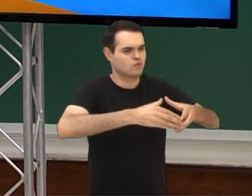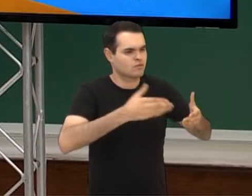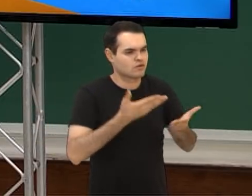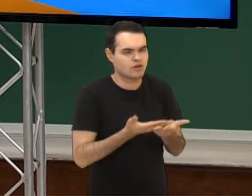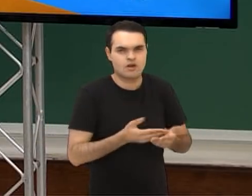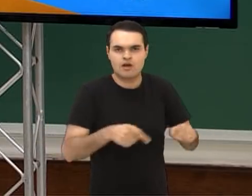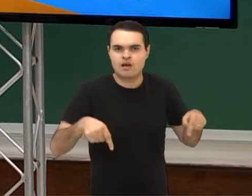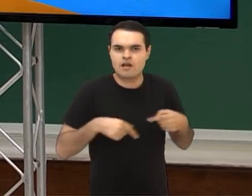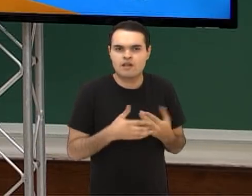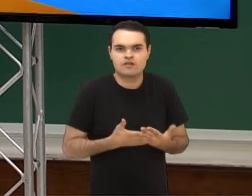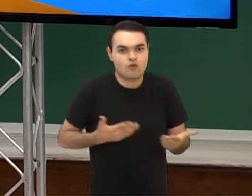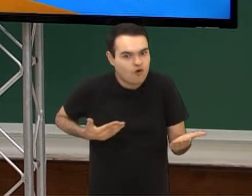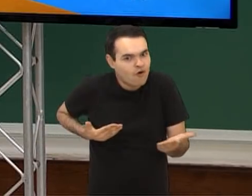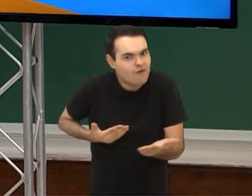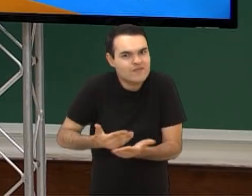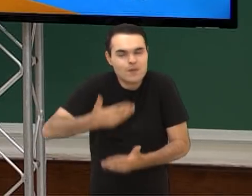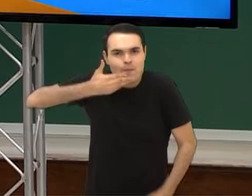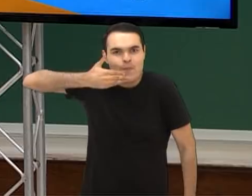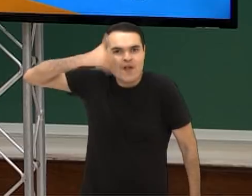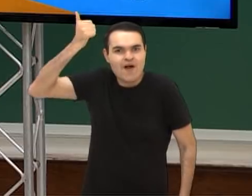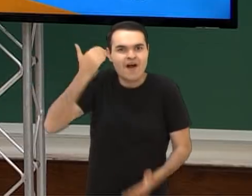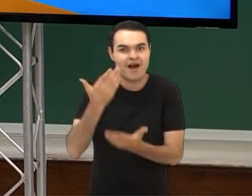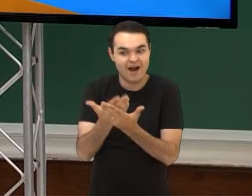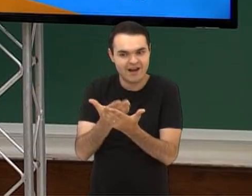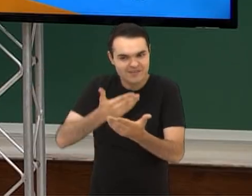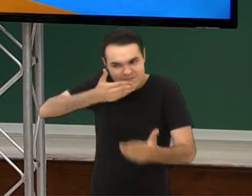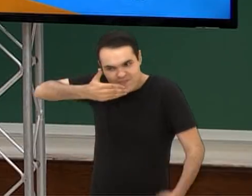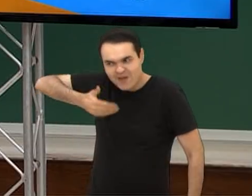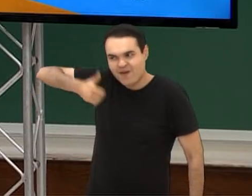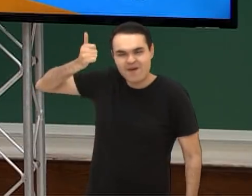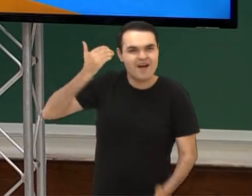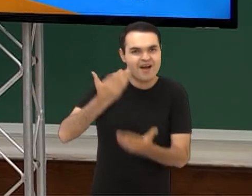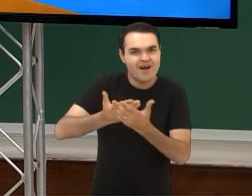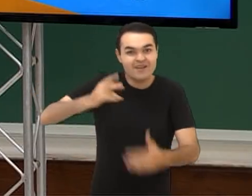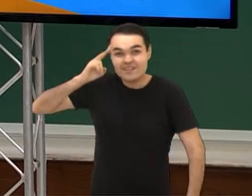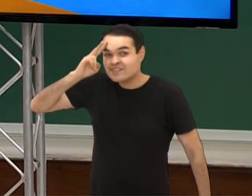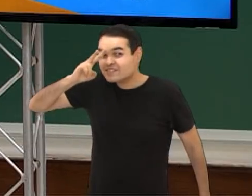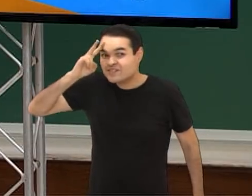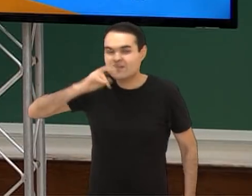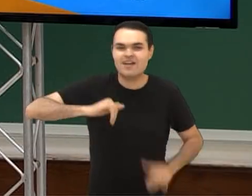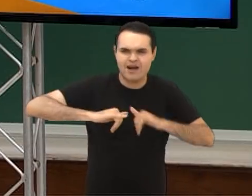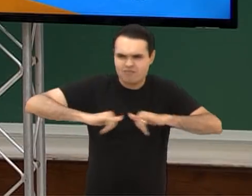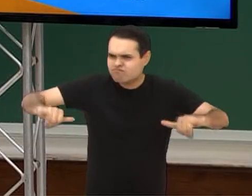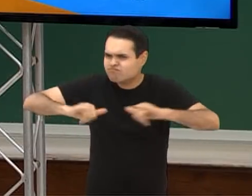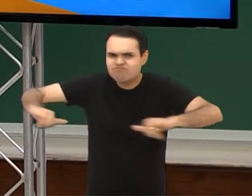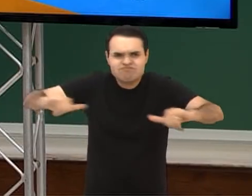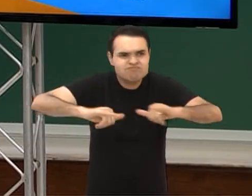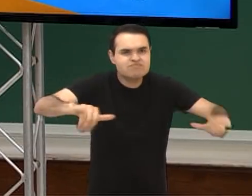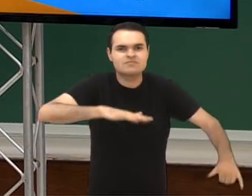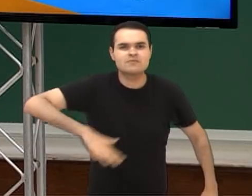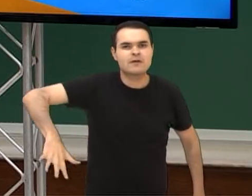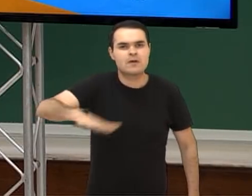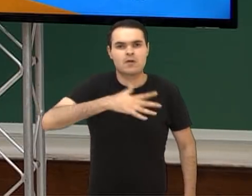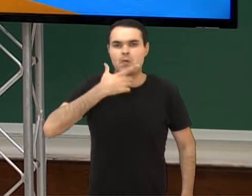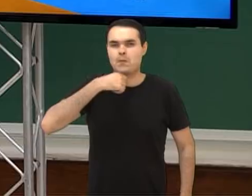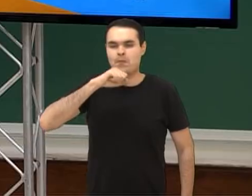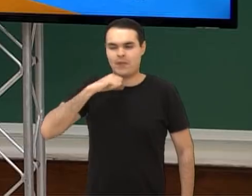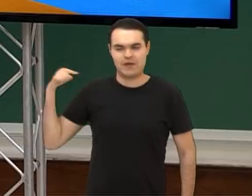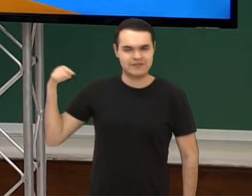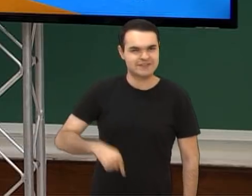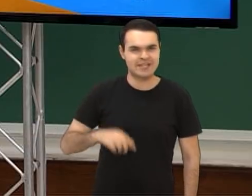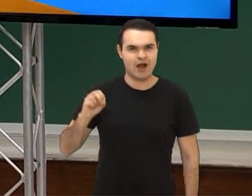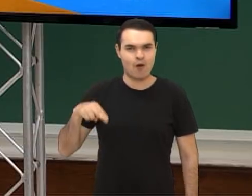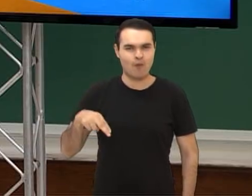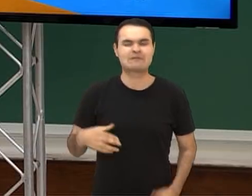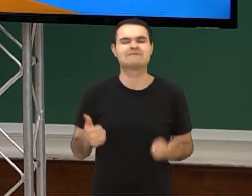que começou a melhor aula, começou a aula de história. Avisa geral, o pai tá on.